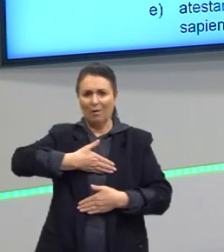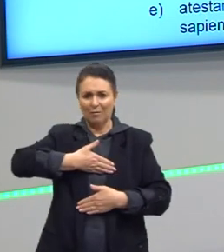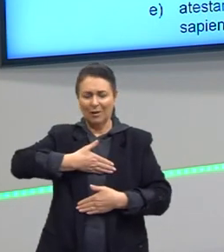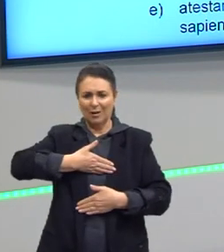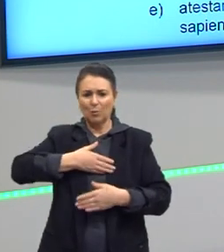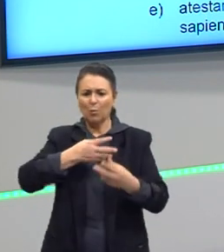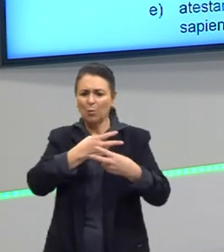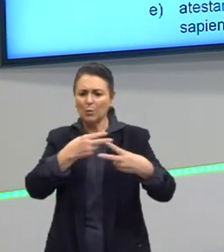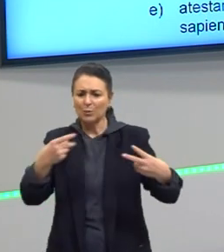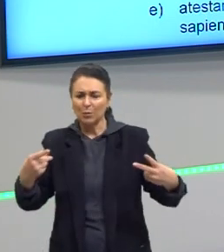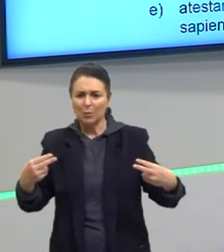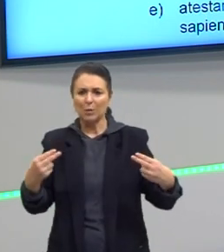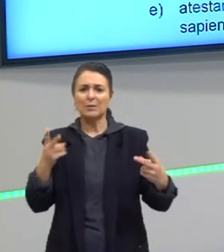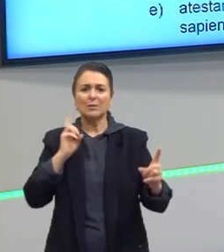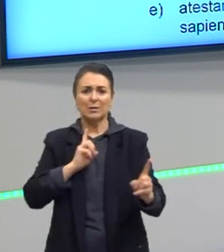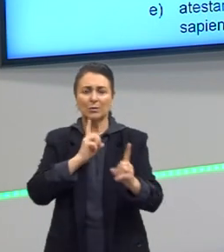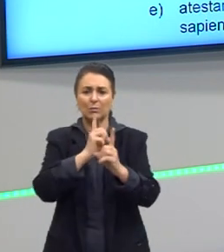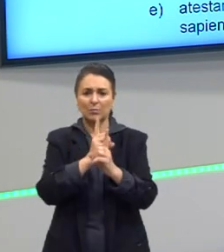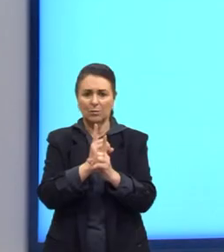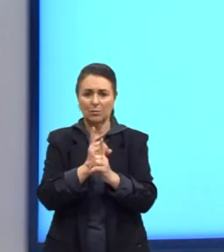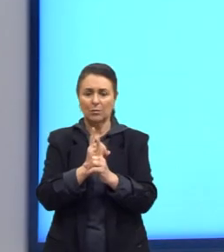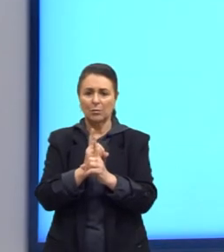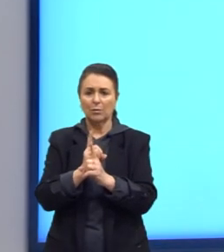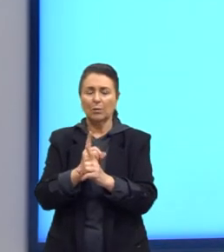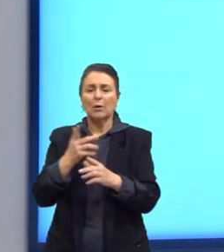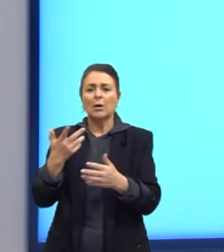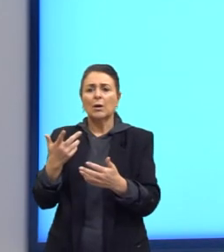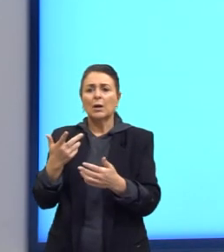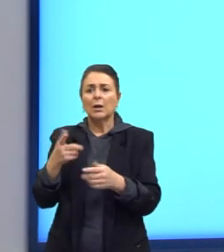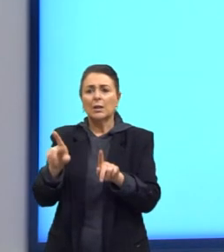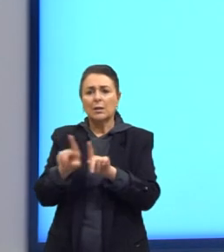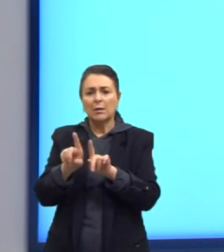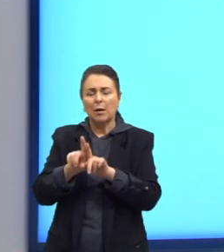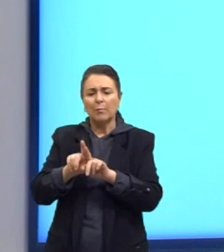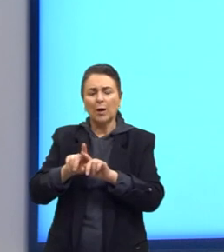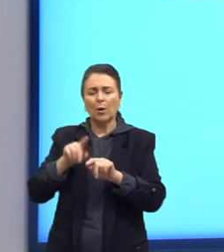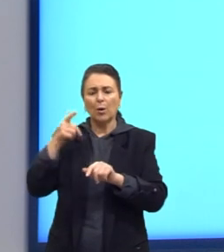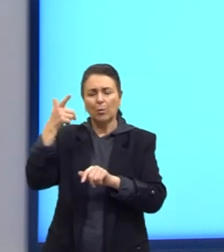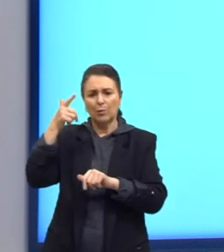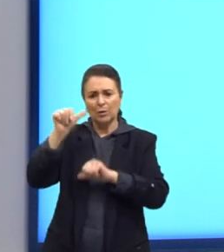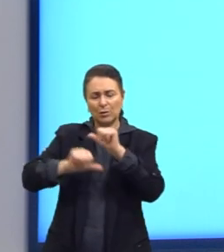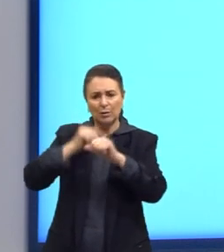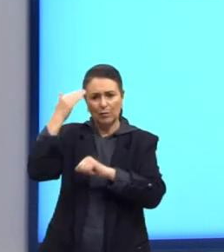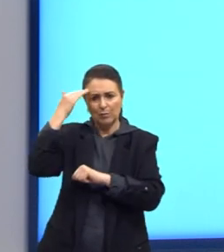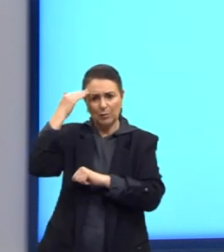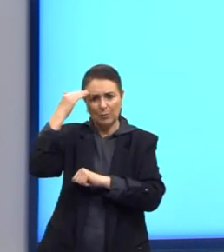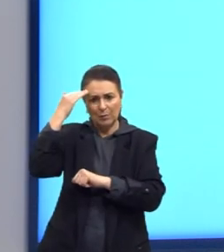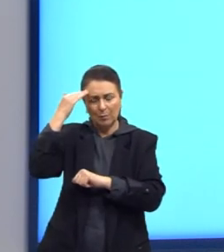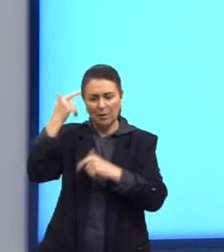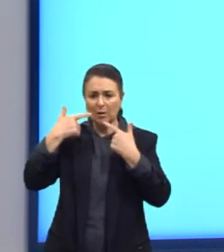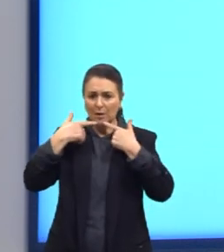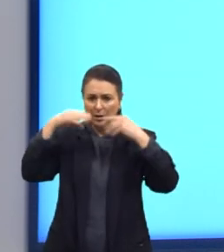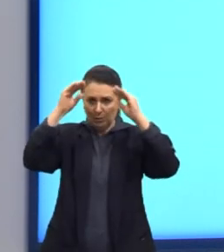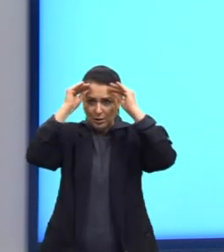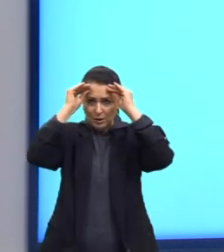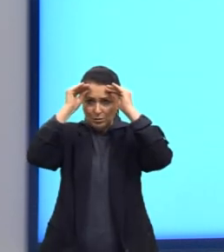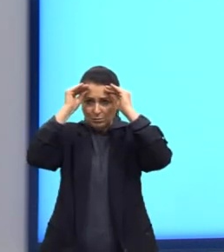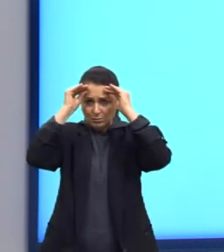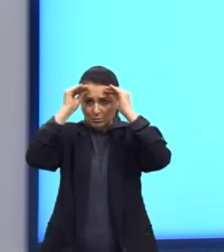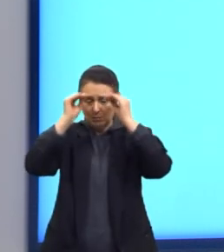segundo o texto tá ressignificar o conhecimento sobre o desenvolvimento do pensamento e da linguagem